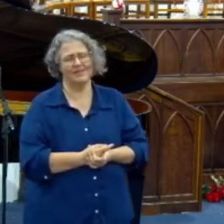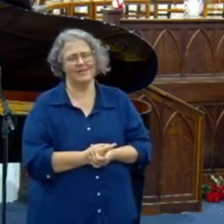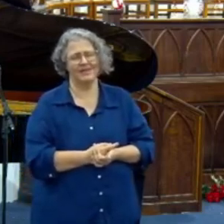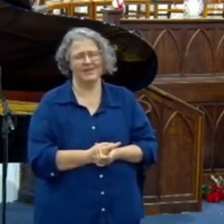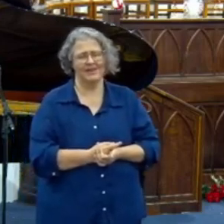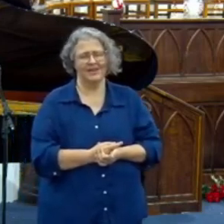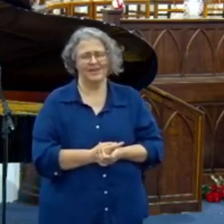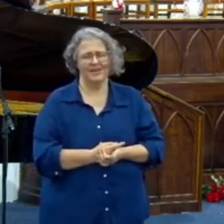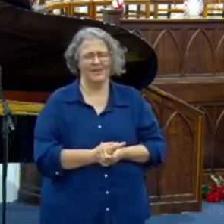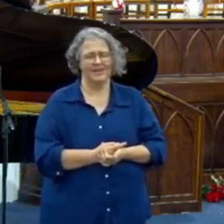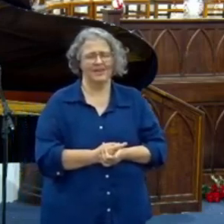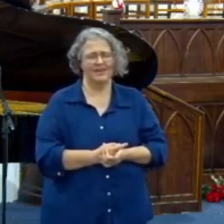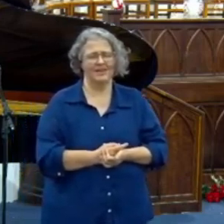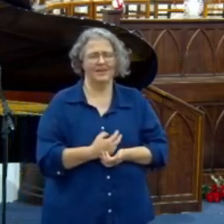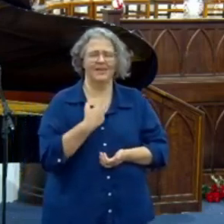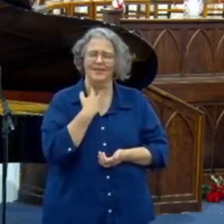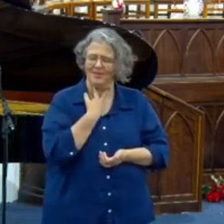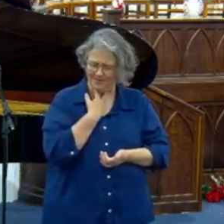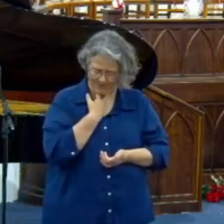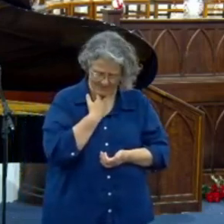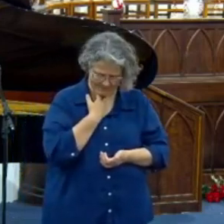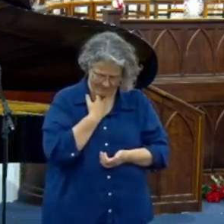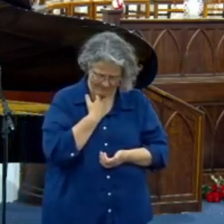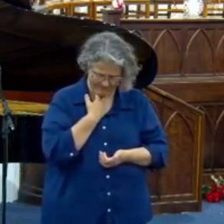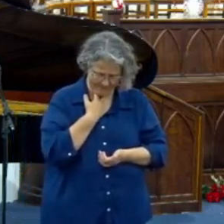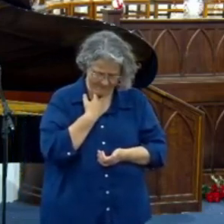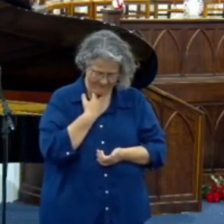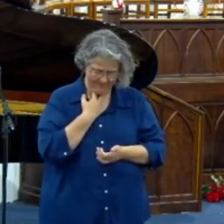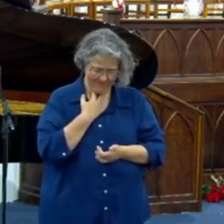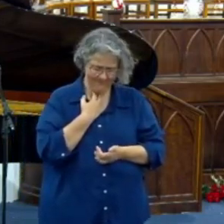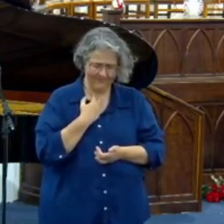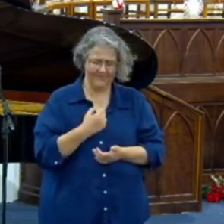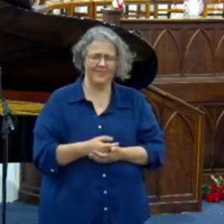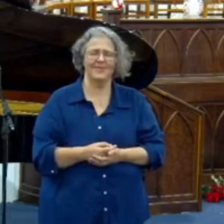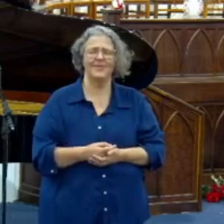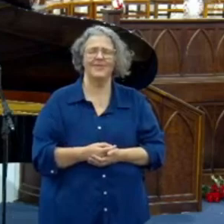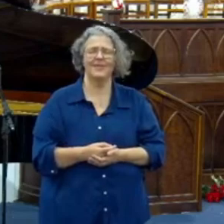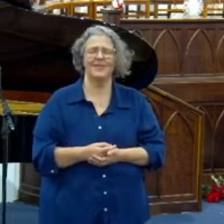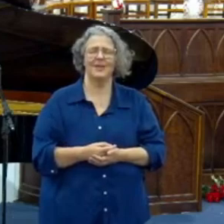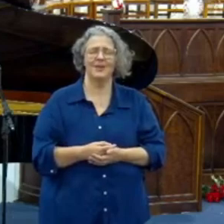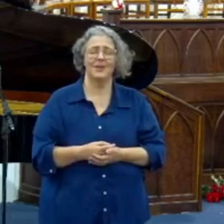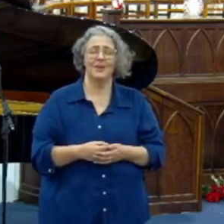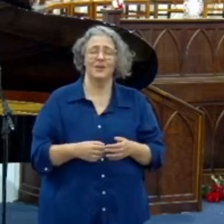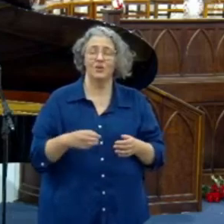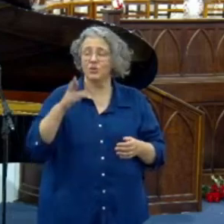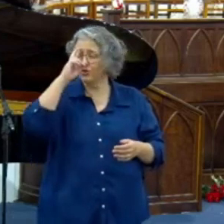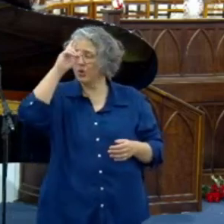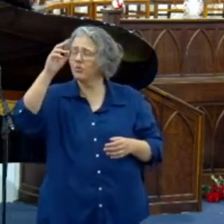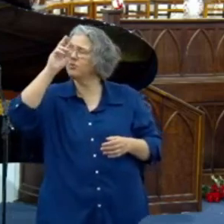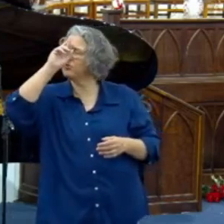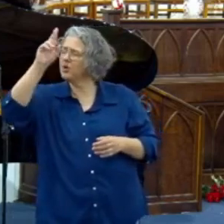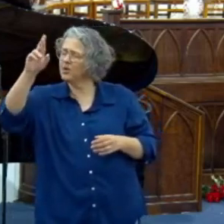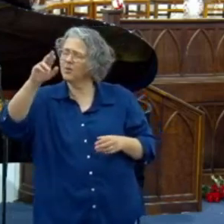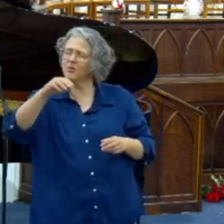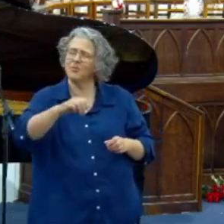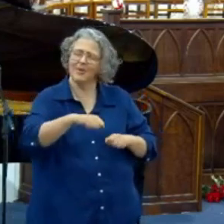Essa não pode ser uma obra minha nem de nenhum de nós. Só o teu Espírito, Senhor, para convencer alguém a se